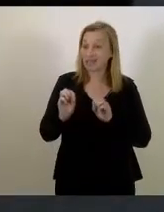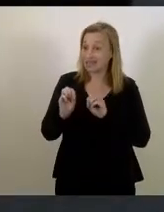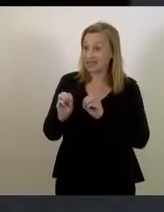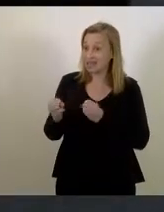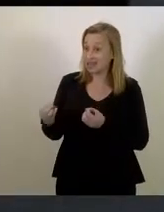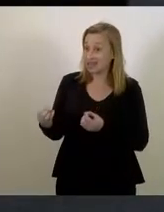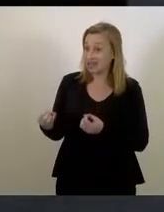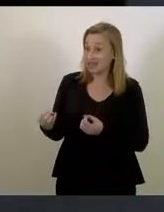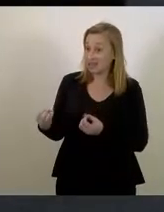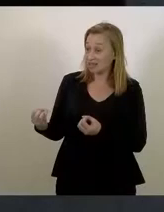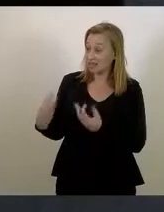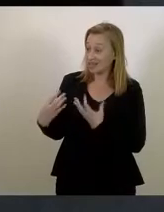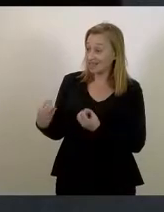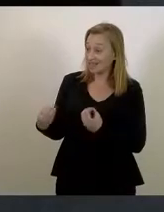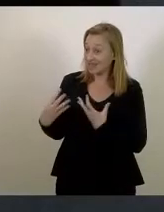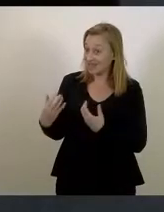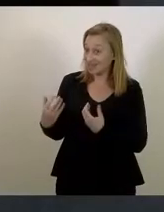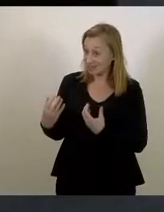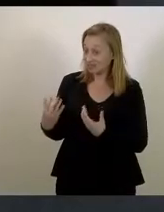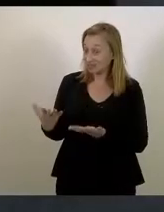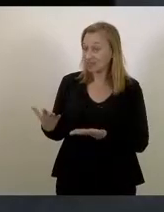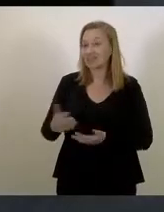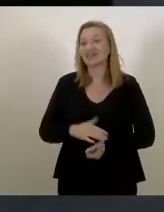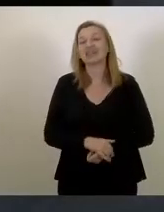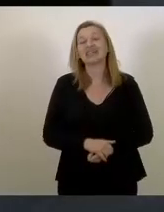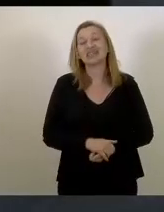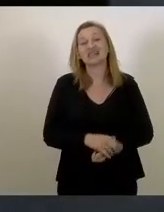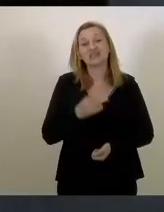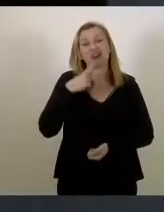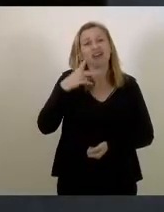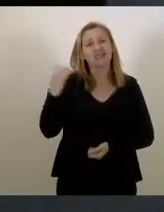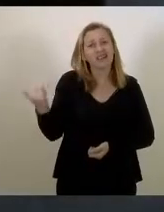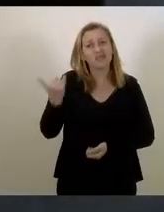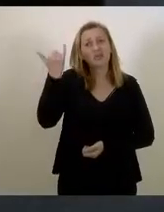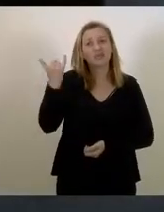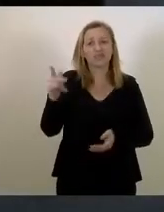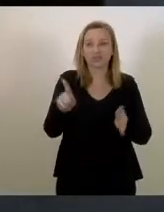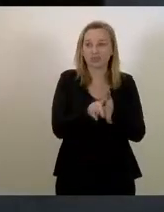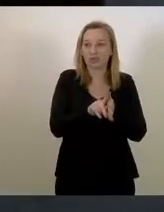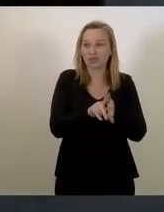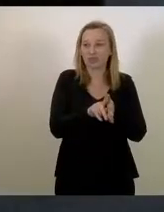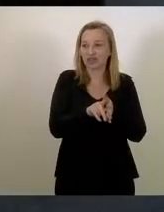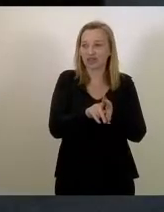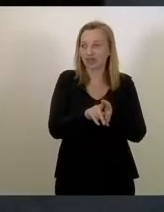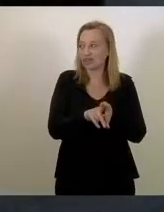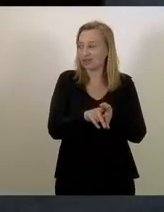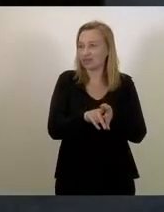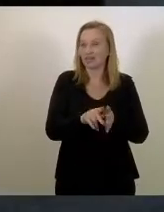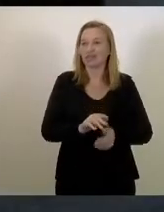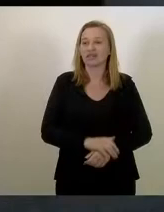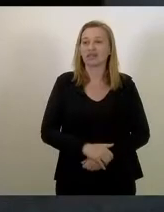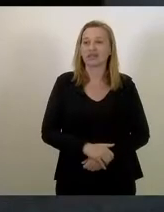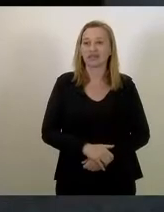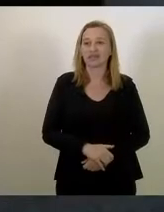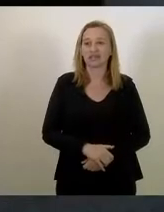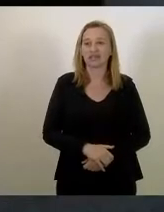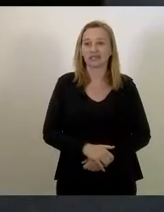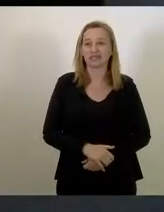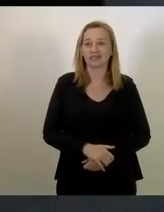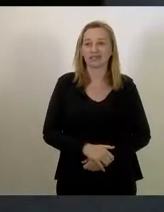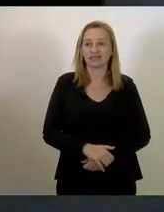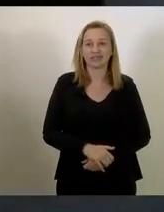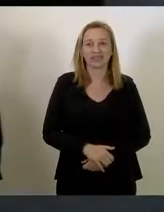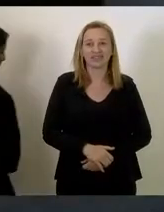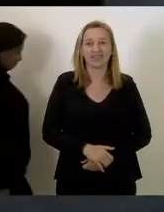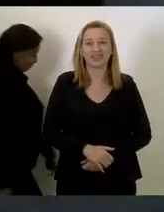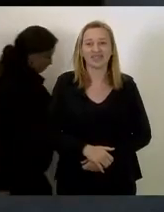que ele vem nos dando dentro do Parlamento e dizer da importância do projeto vou gastar pouco tempo